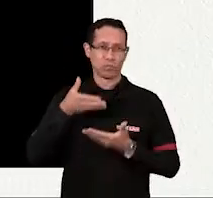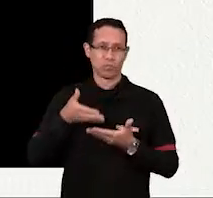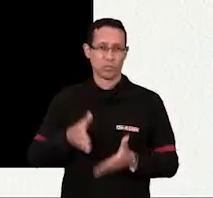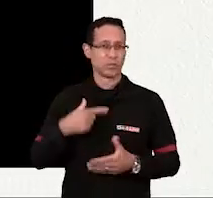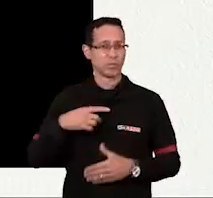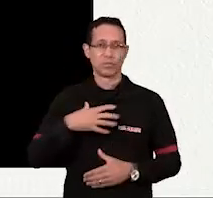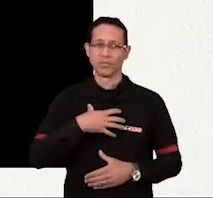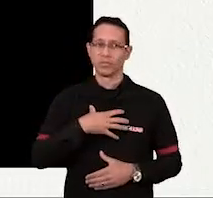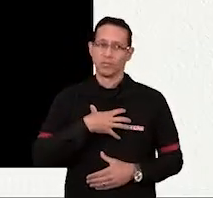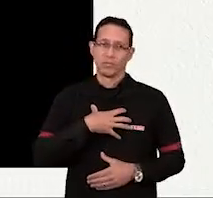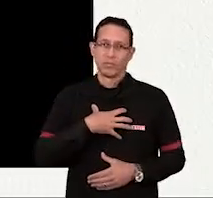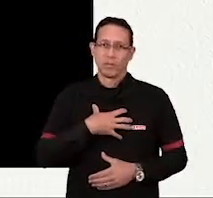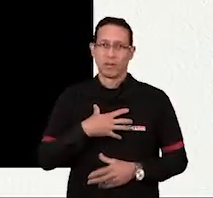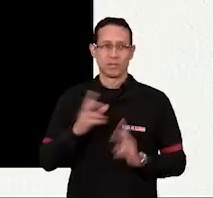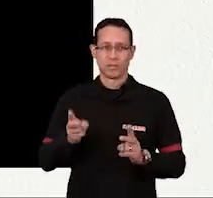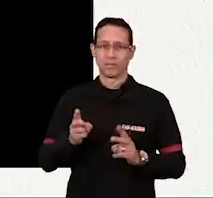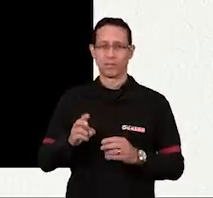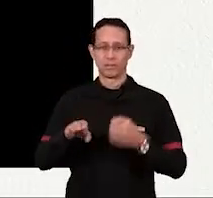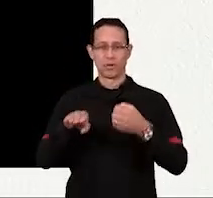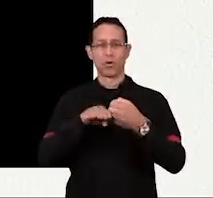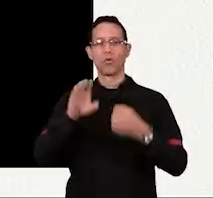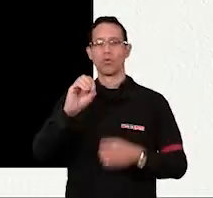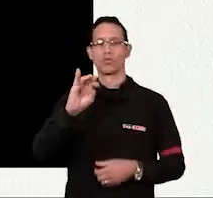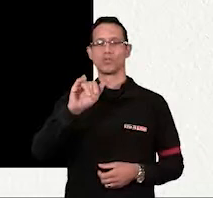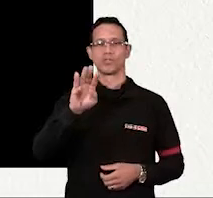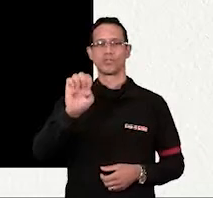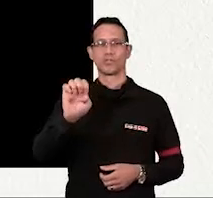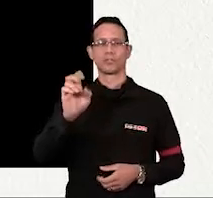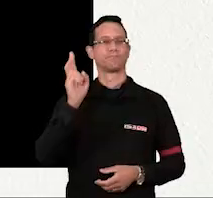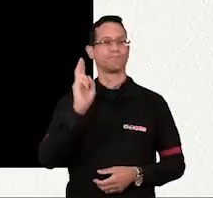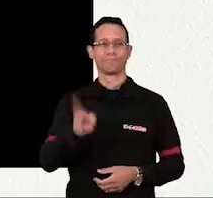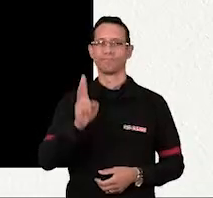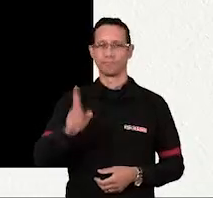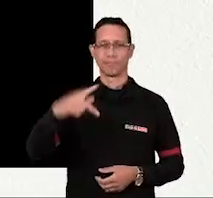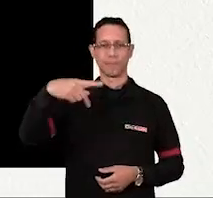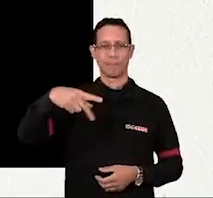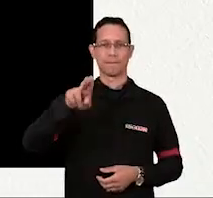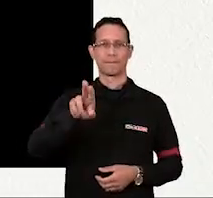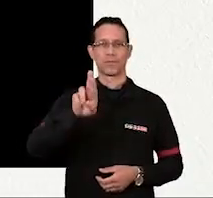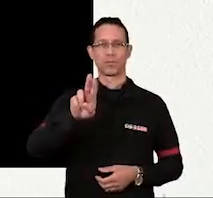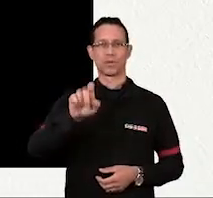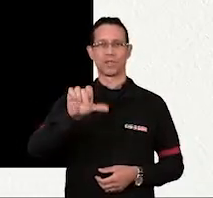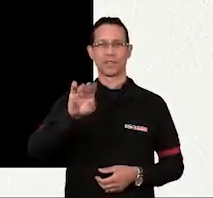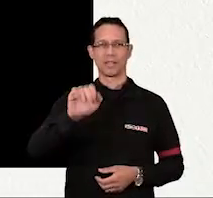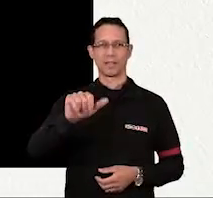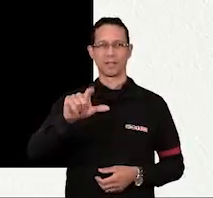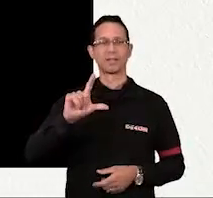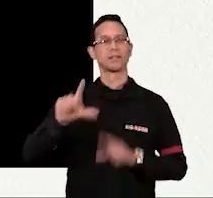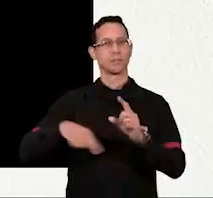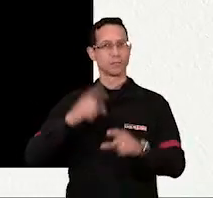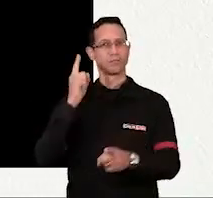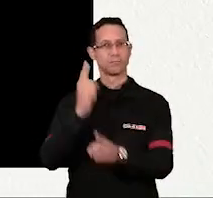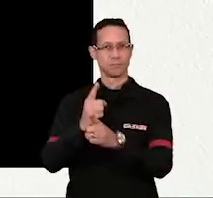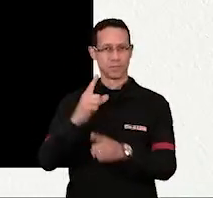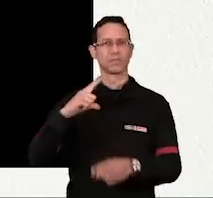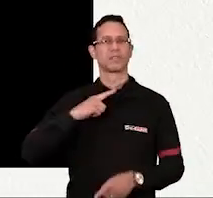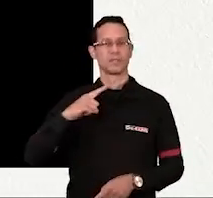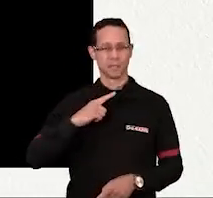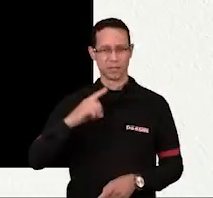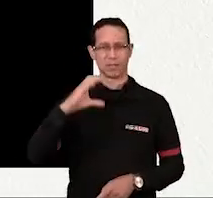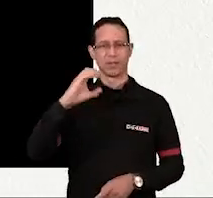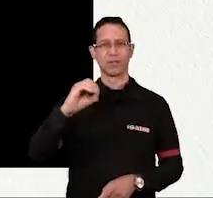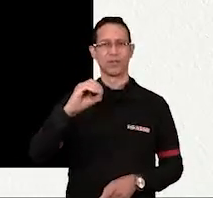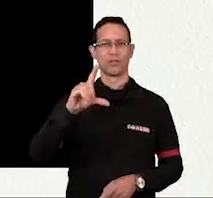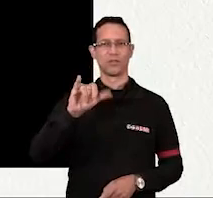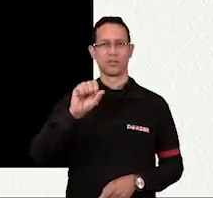tinha esse histórico de otite recorrente, purulenta, e depois que eu lavei, tinha colisteatoma bilateral e